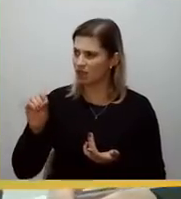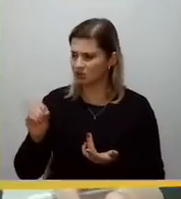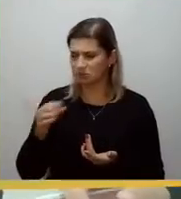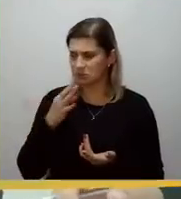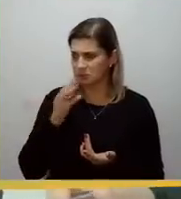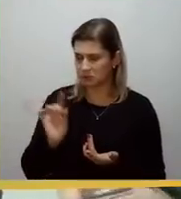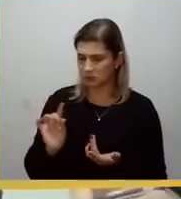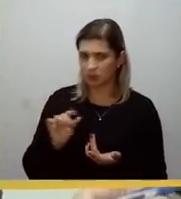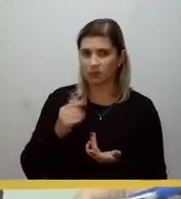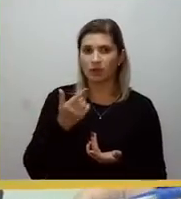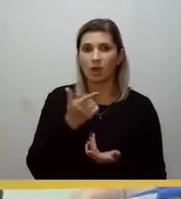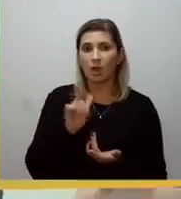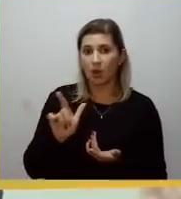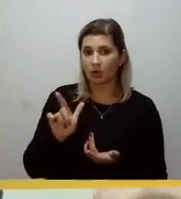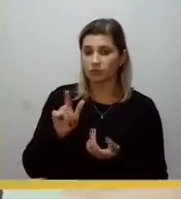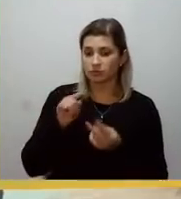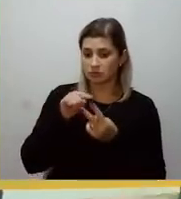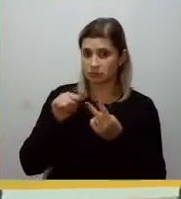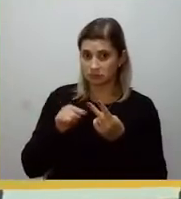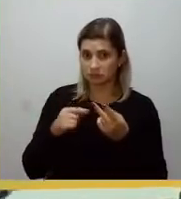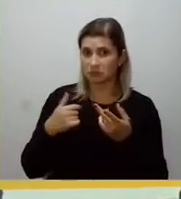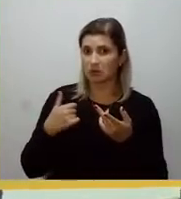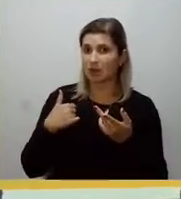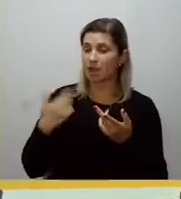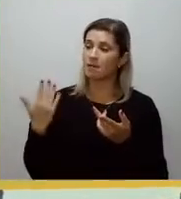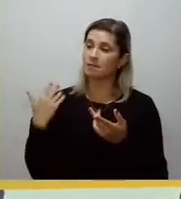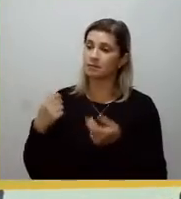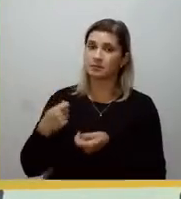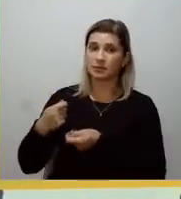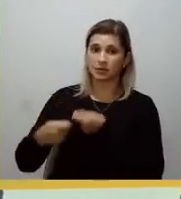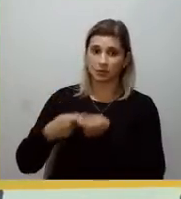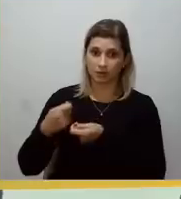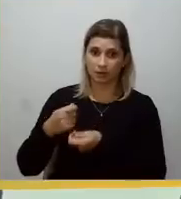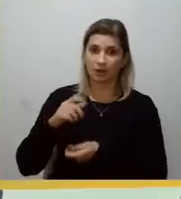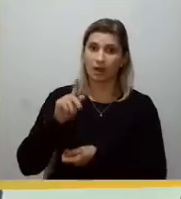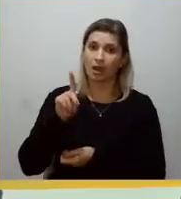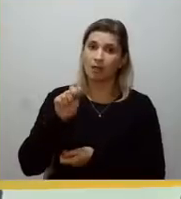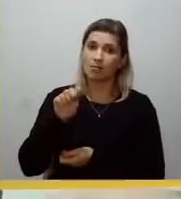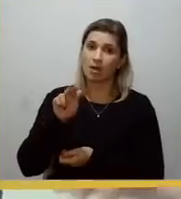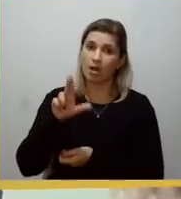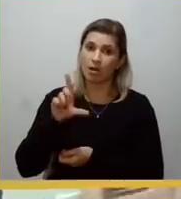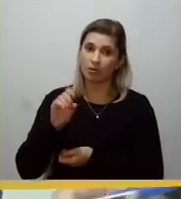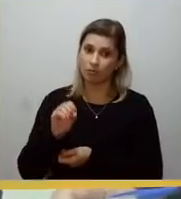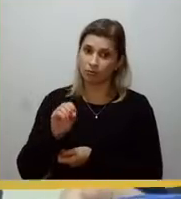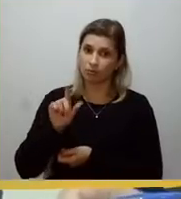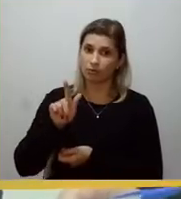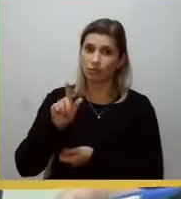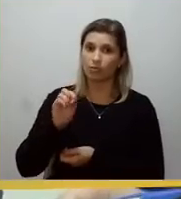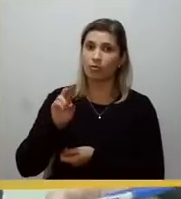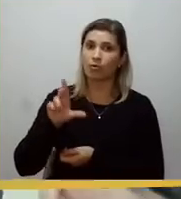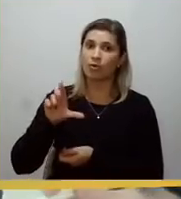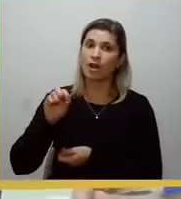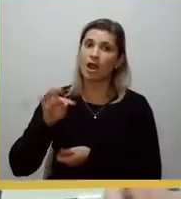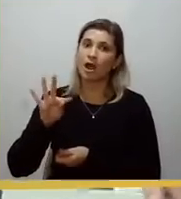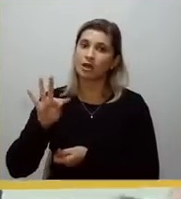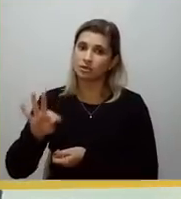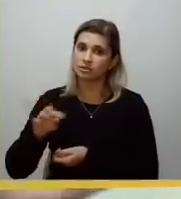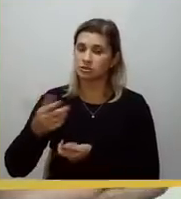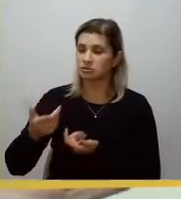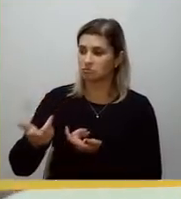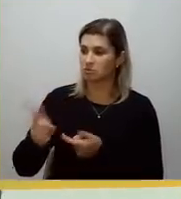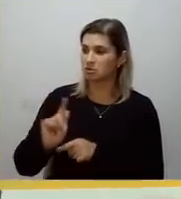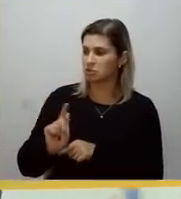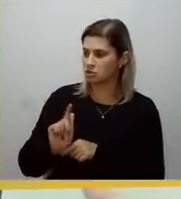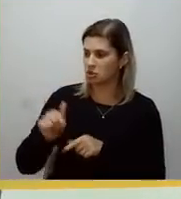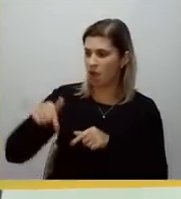prefeitura. Eles vinham da administração anterior, que era do Paulo Duarte, que foi uma grande gestão. Paulo fez um grande trabalho em Lages. E nós